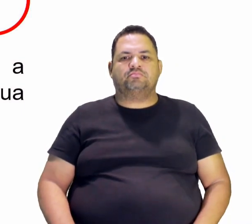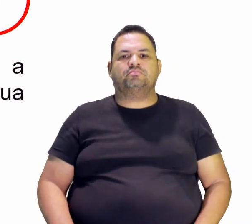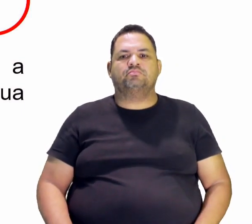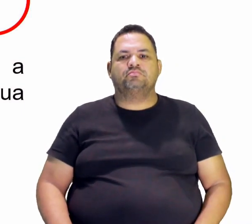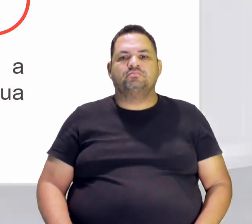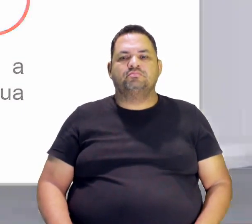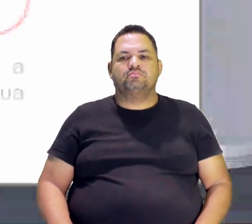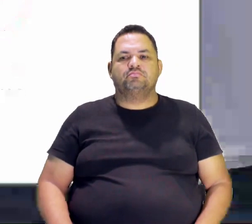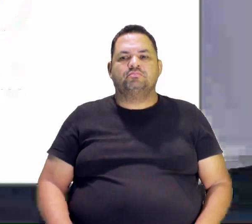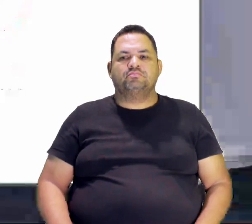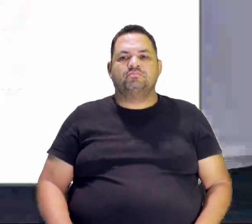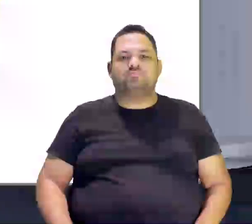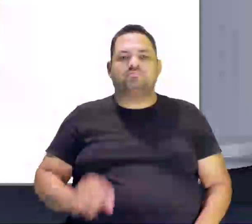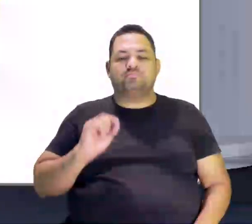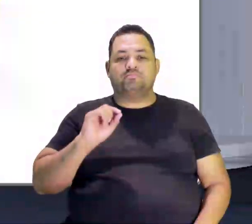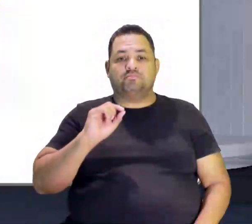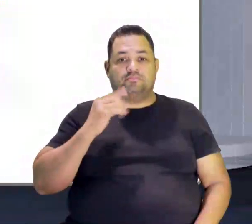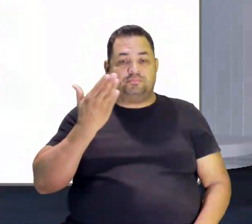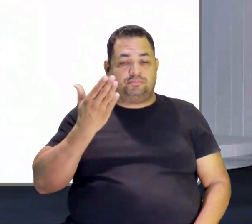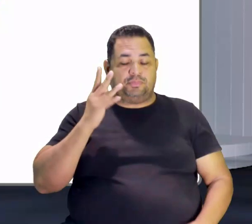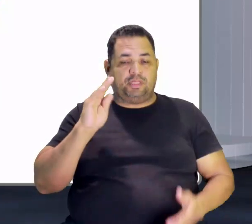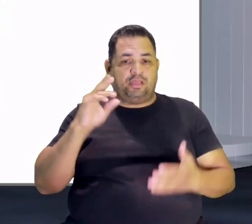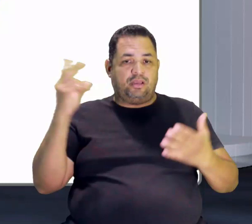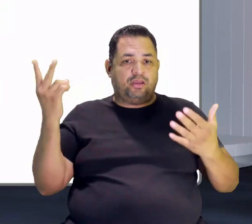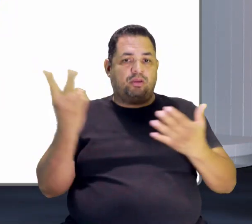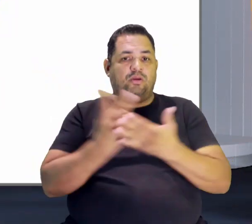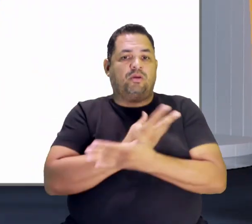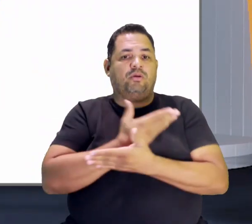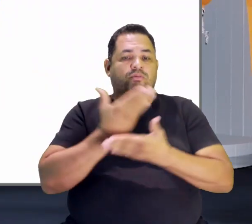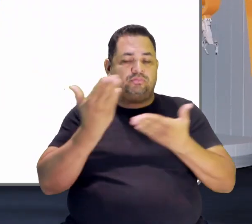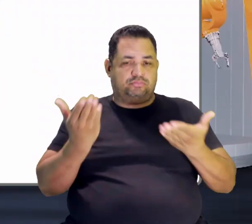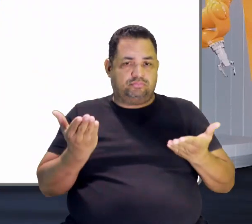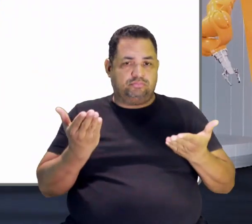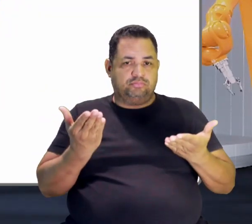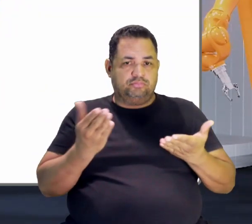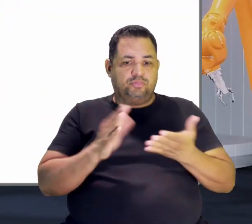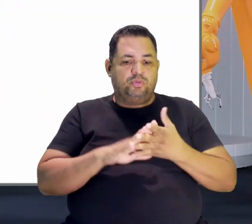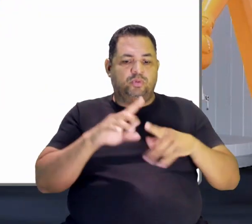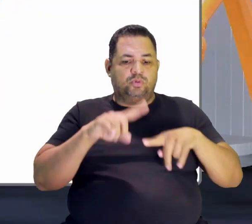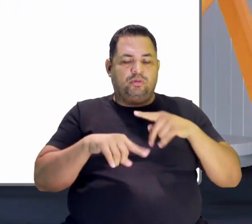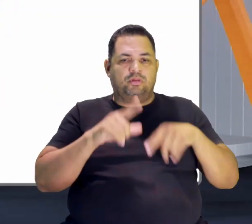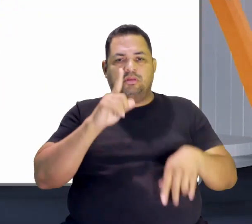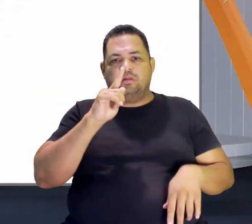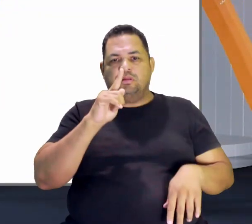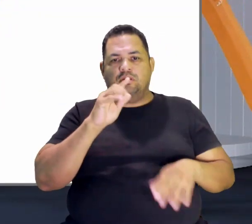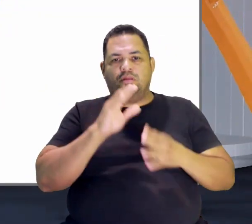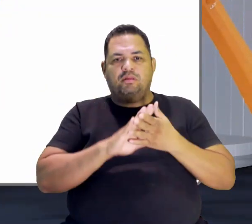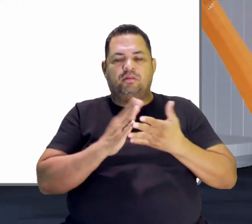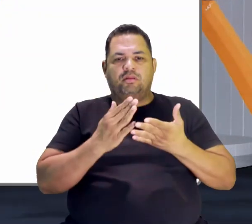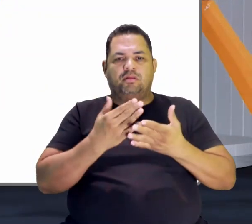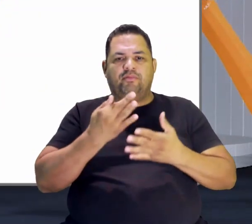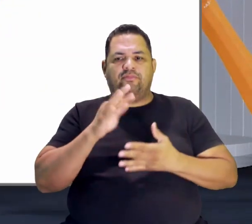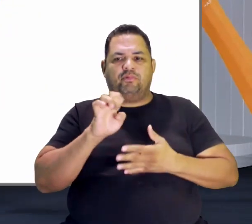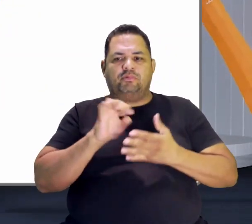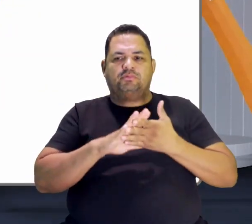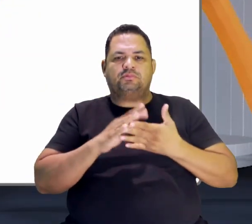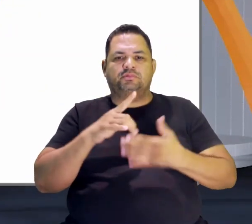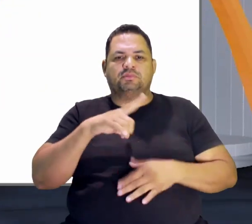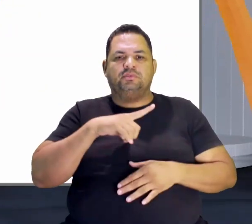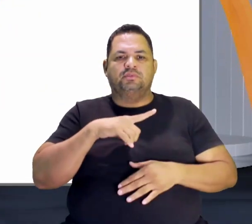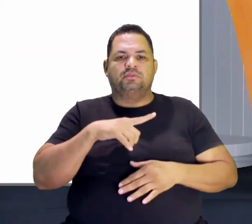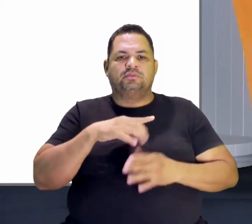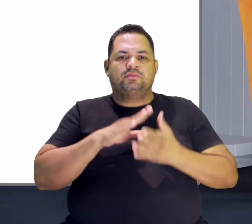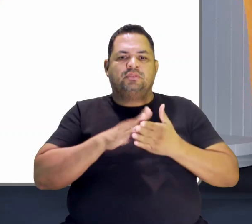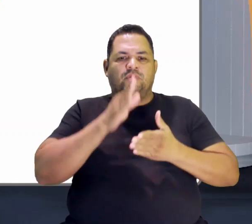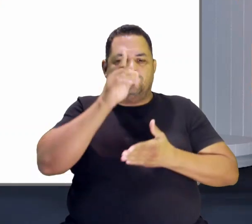Essa é uma ação, pessoal, que acontece realmente com os corpos, como a água é fluida, né? Ela tem a facilidade, ela vai